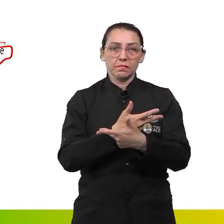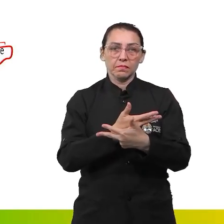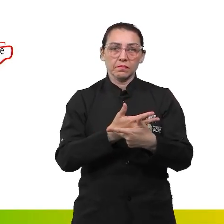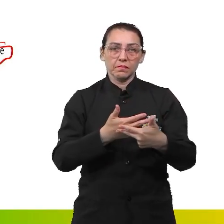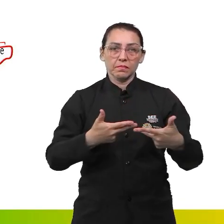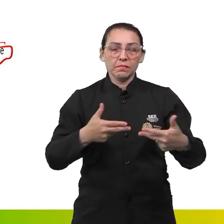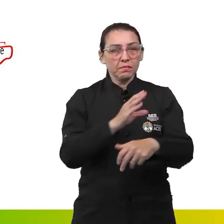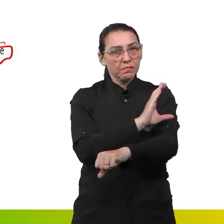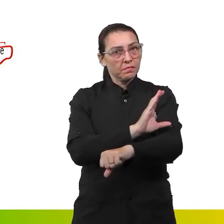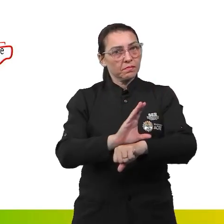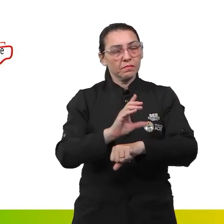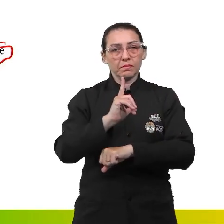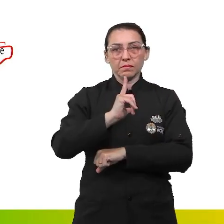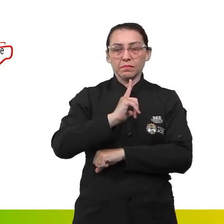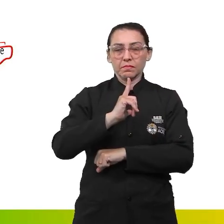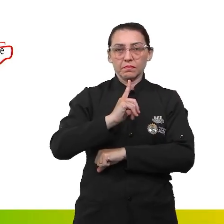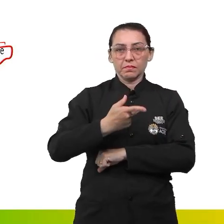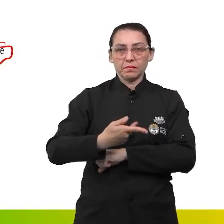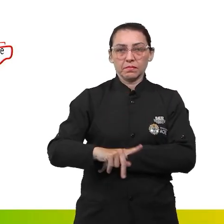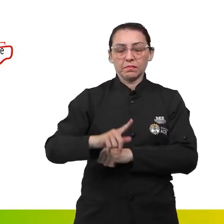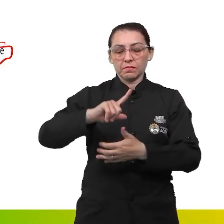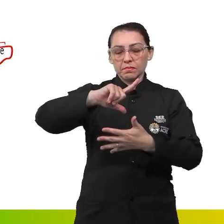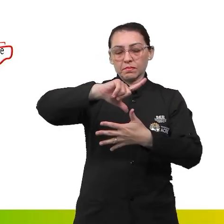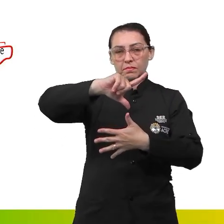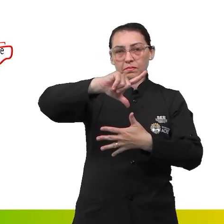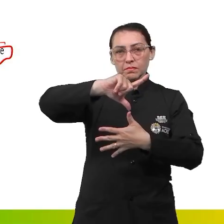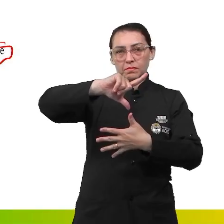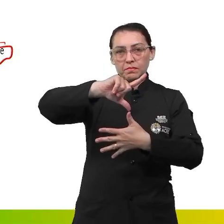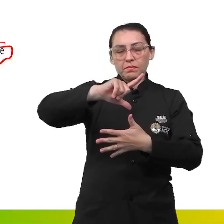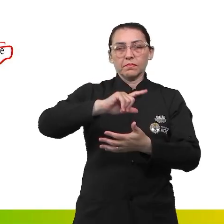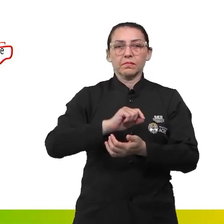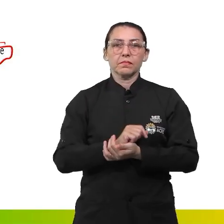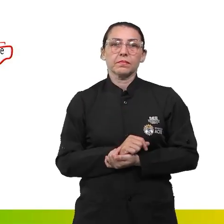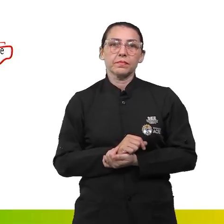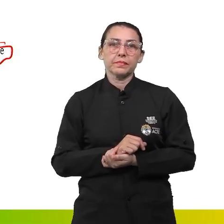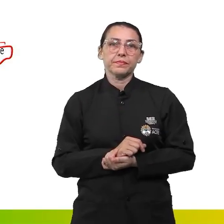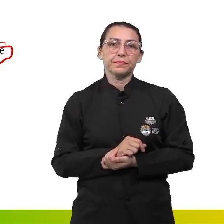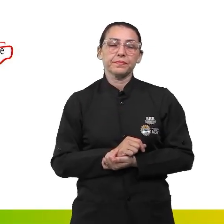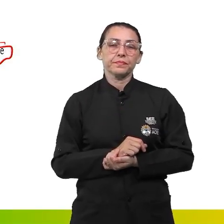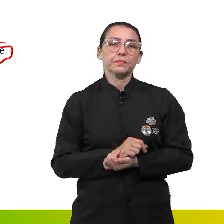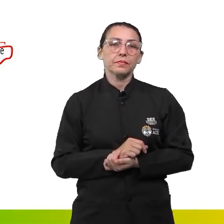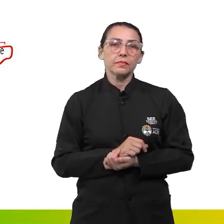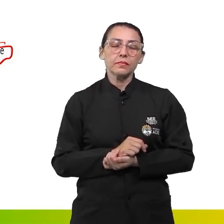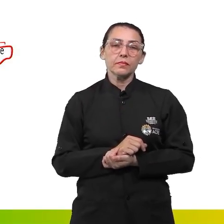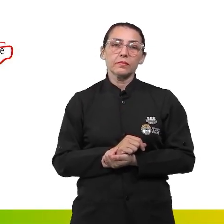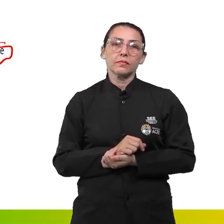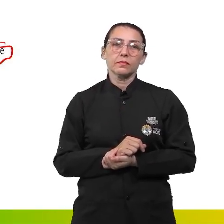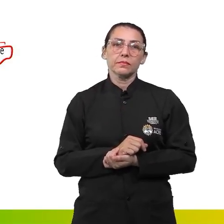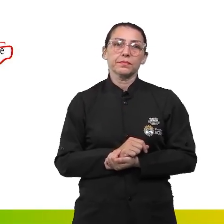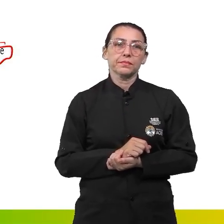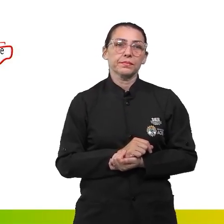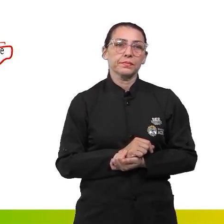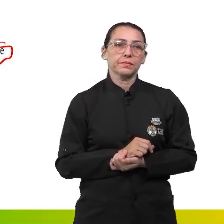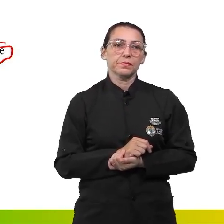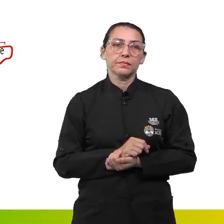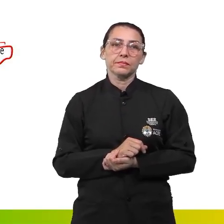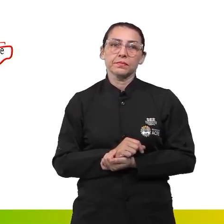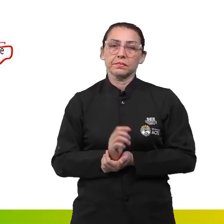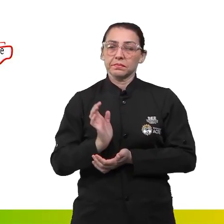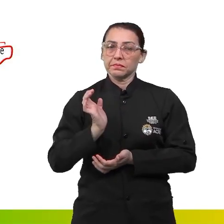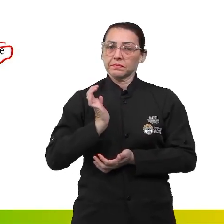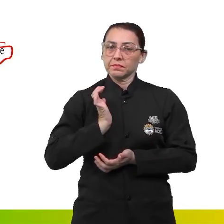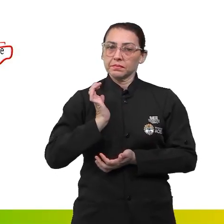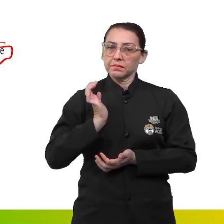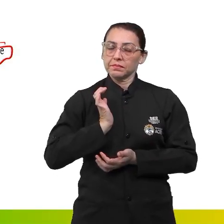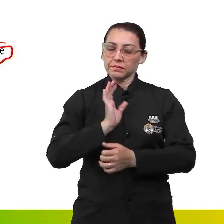multiculturalismo que existe aqui na América Latina. Ou seja, dessa grande